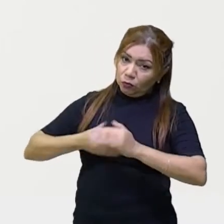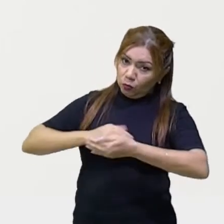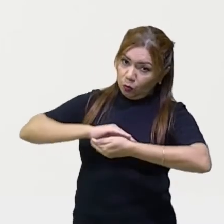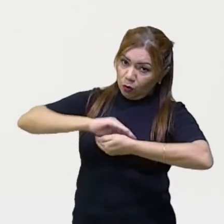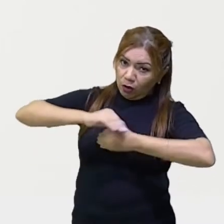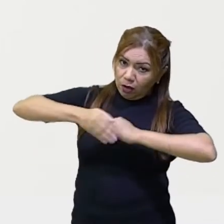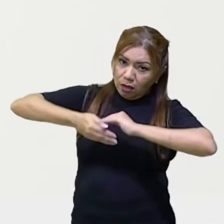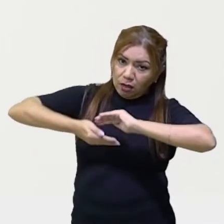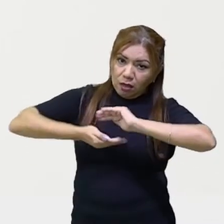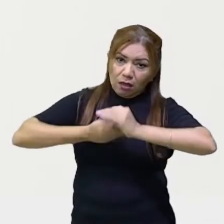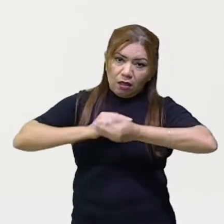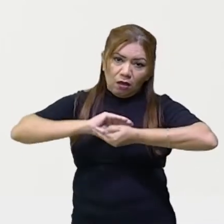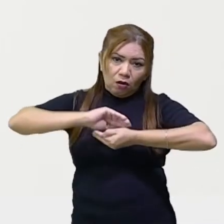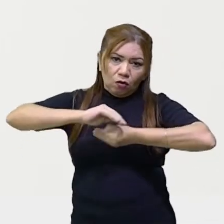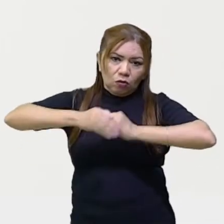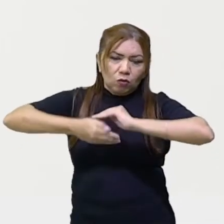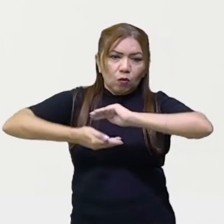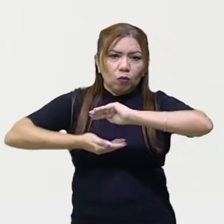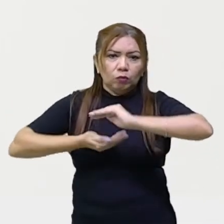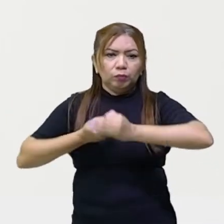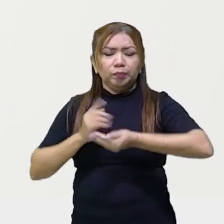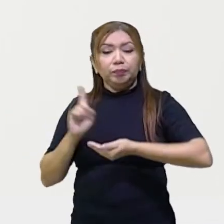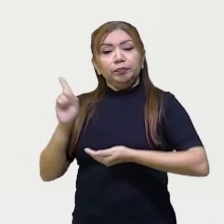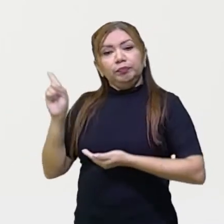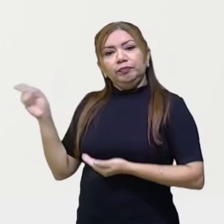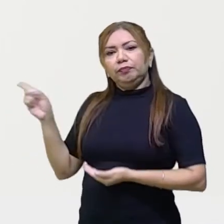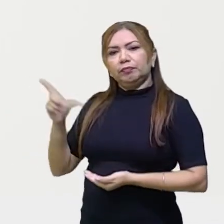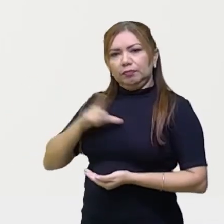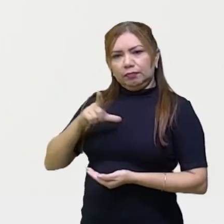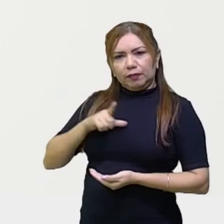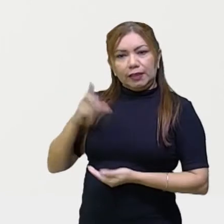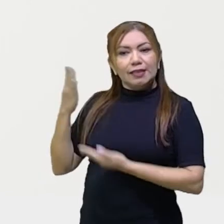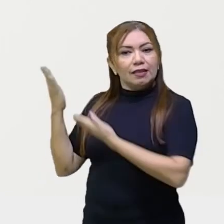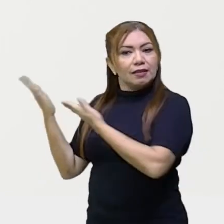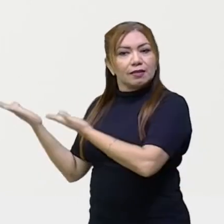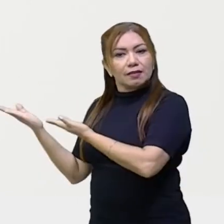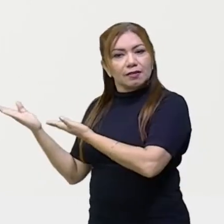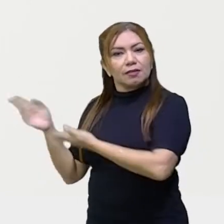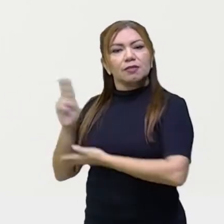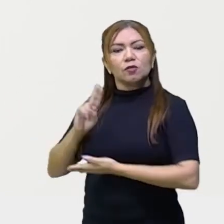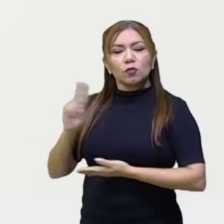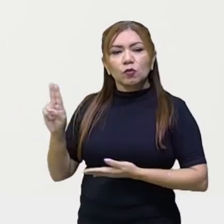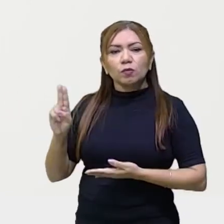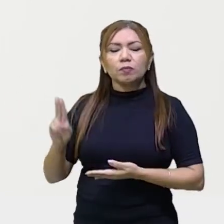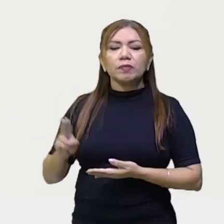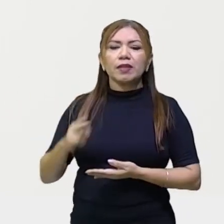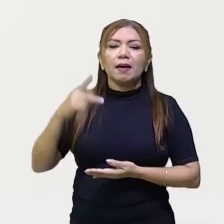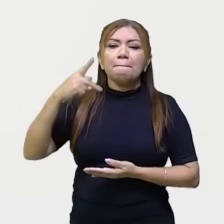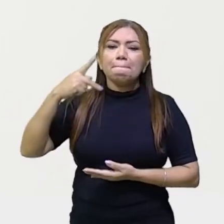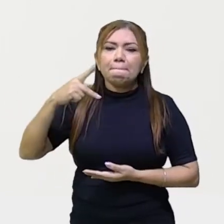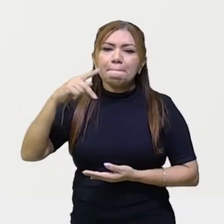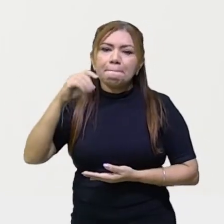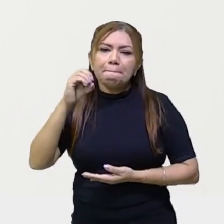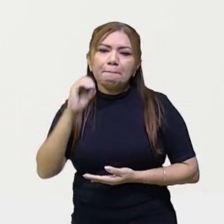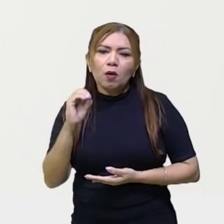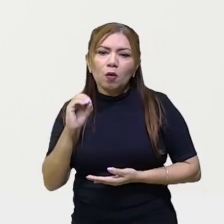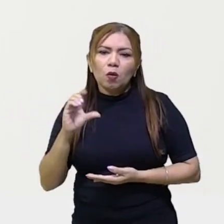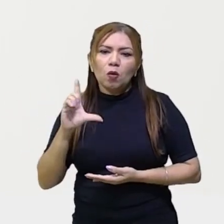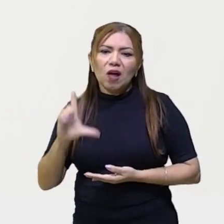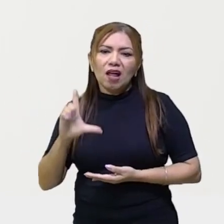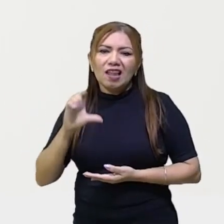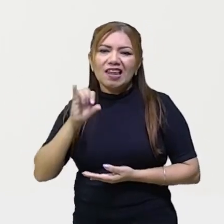poliedros e a gente vai trabalhar o que nesse momento Polly edros que ele que tem